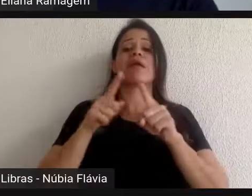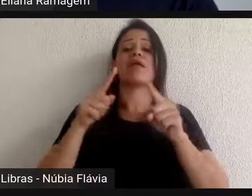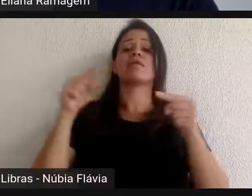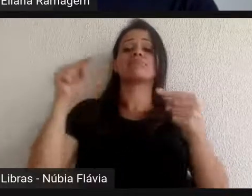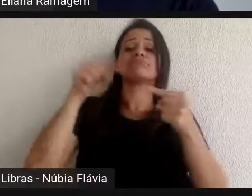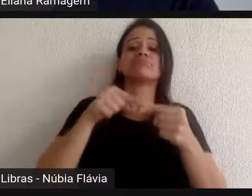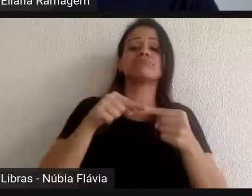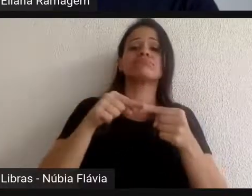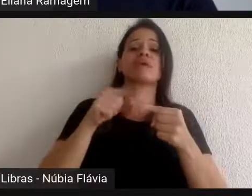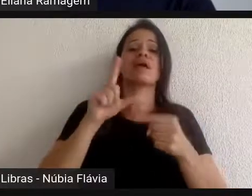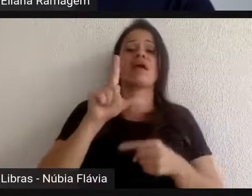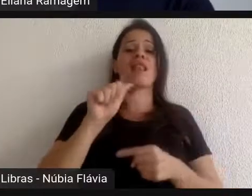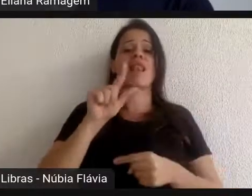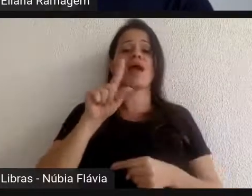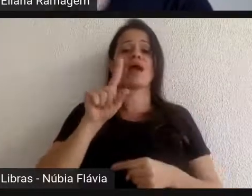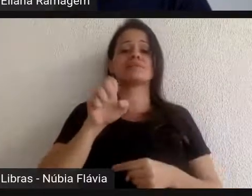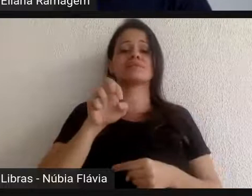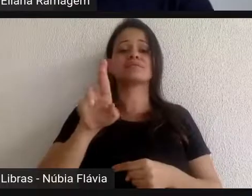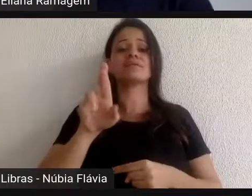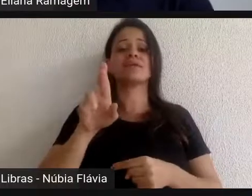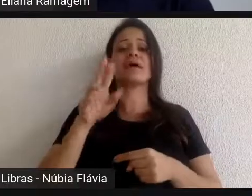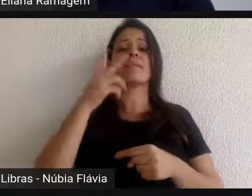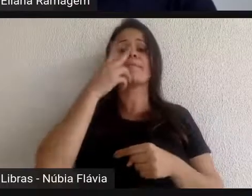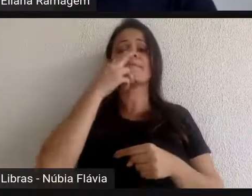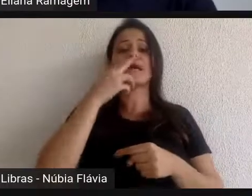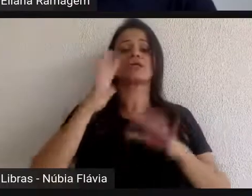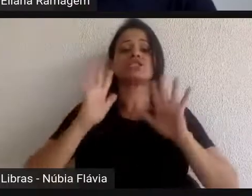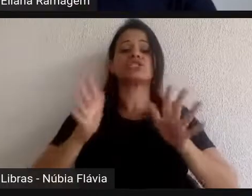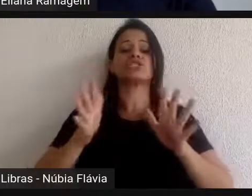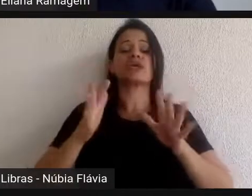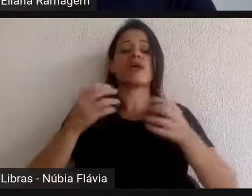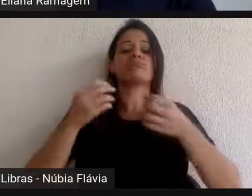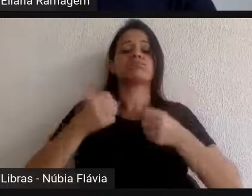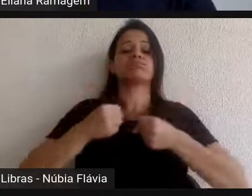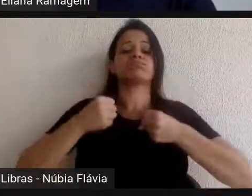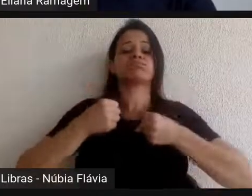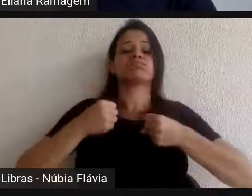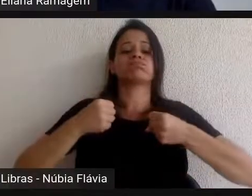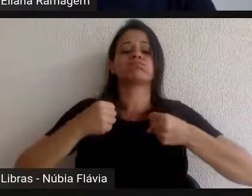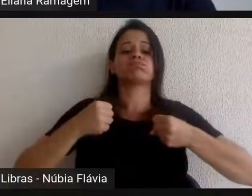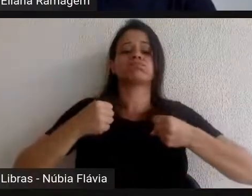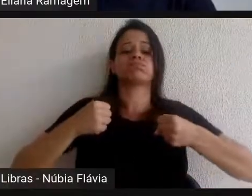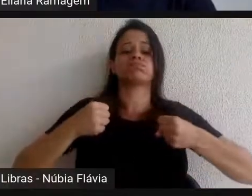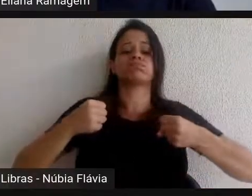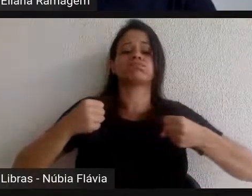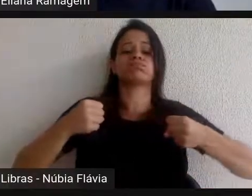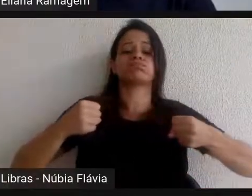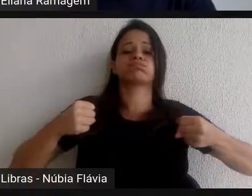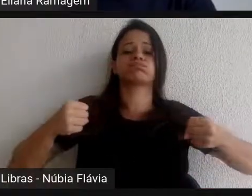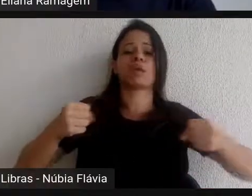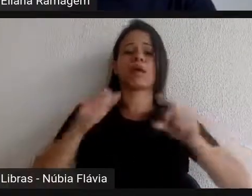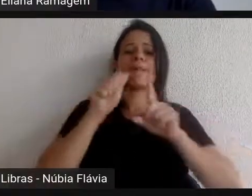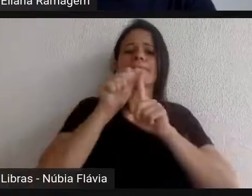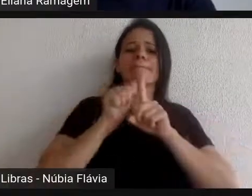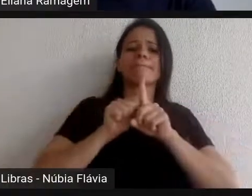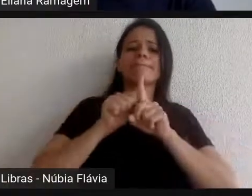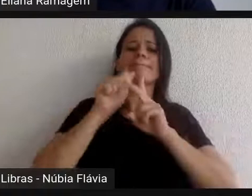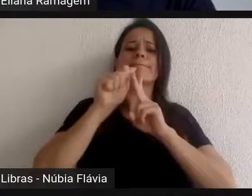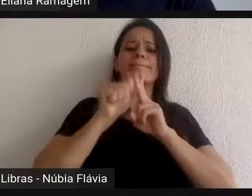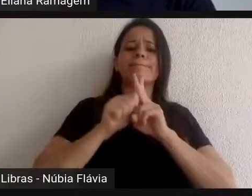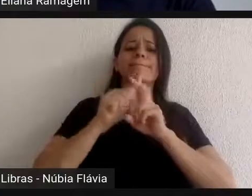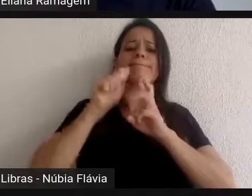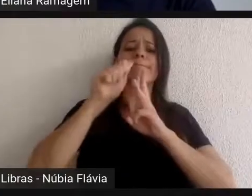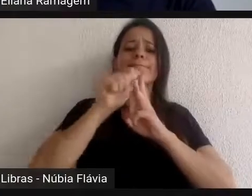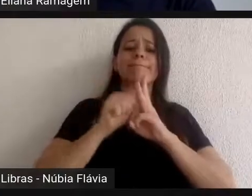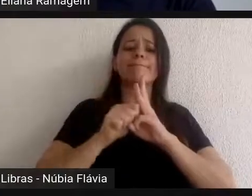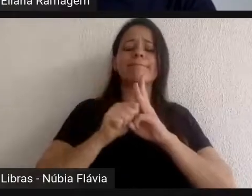e tudo isso acabou contribuindo para o ganho de peso de grande parte da população, né? Principalmente nos 3 primeiros meses,